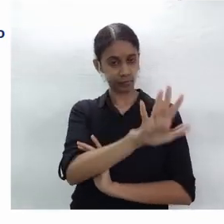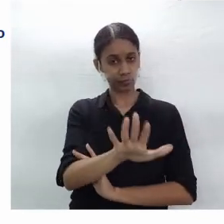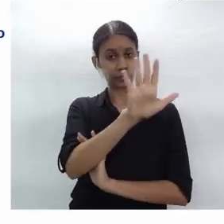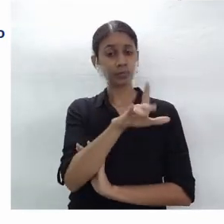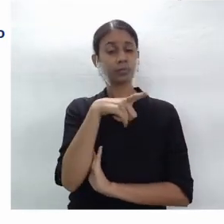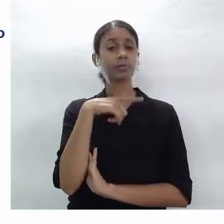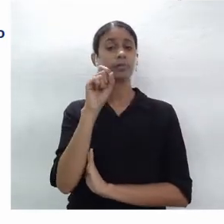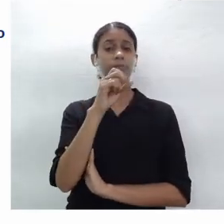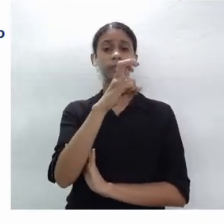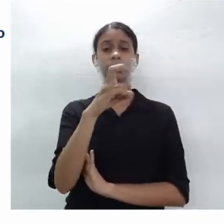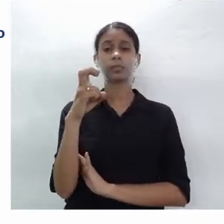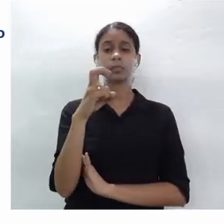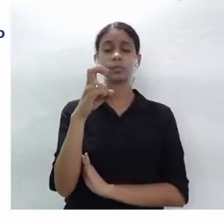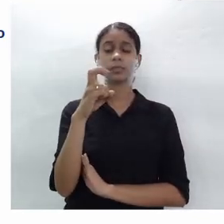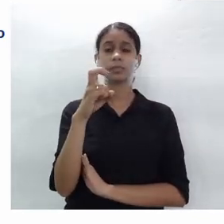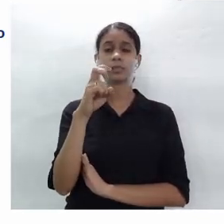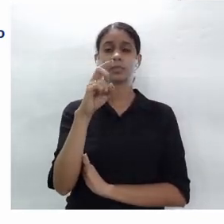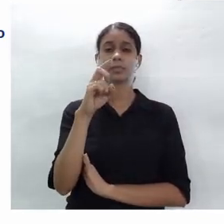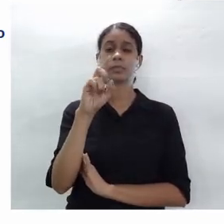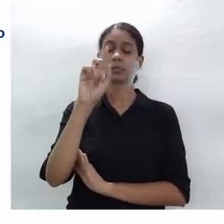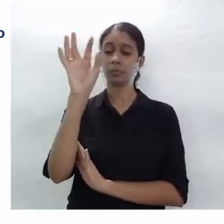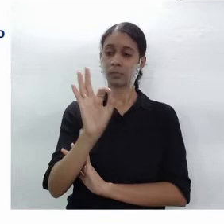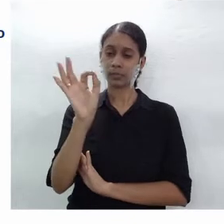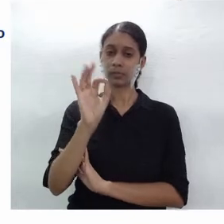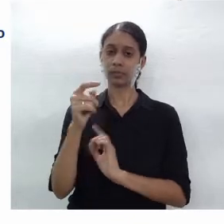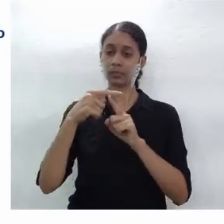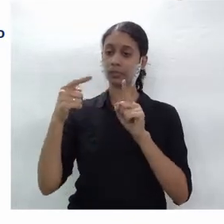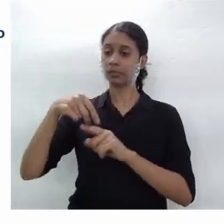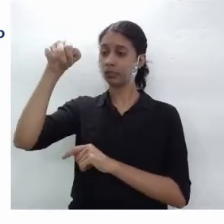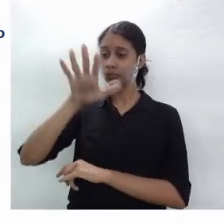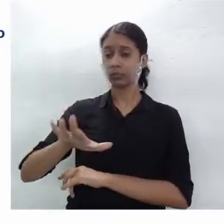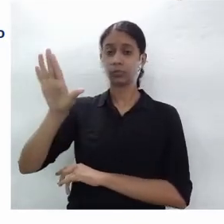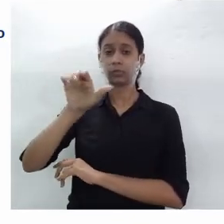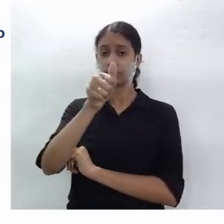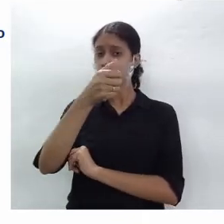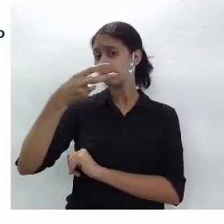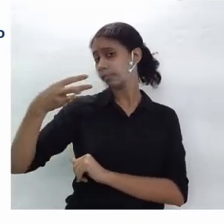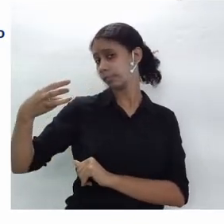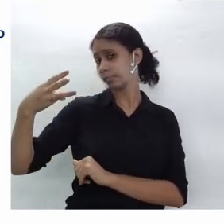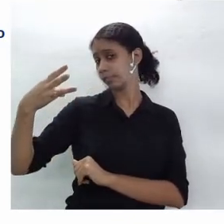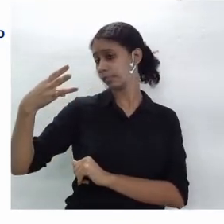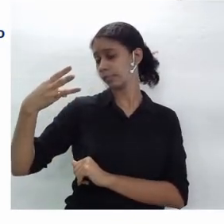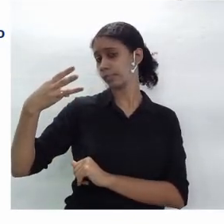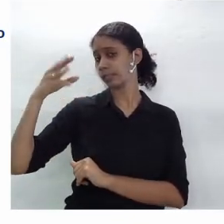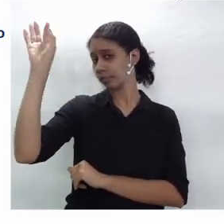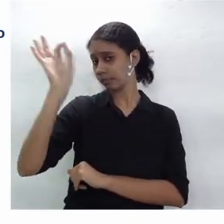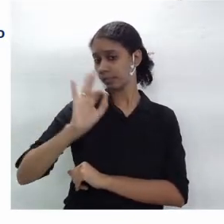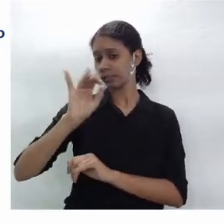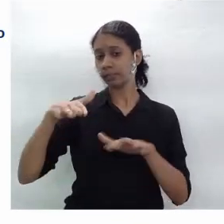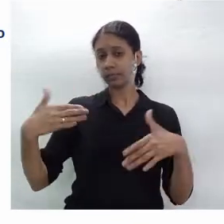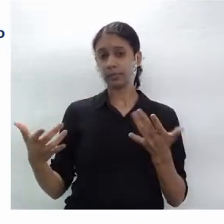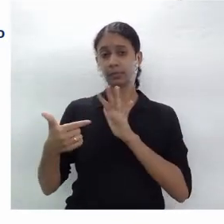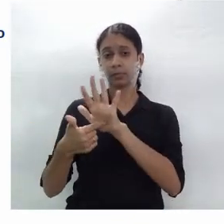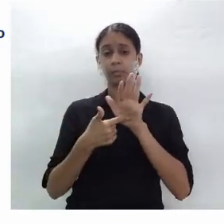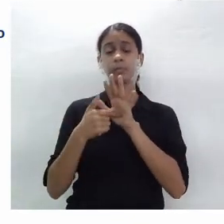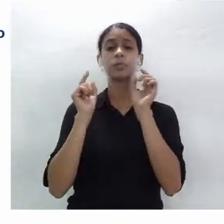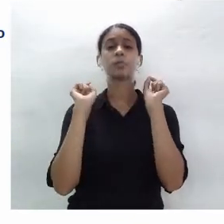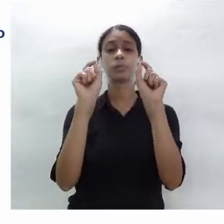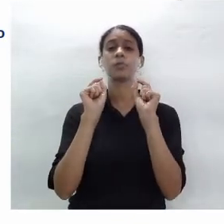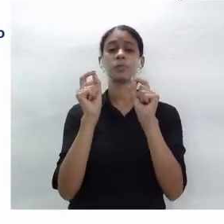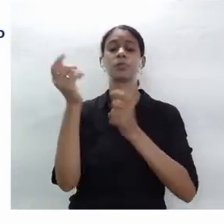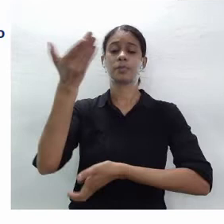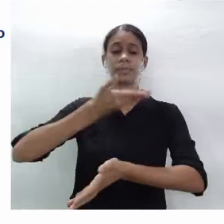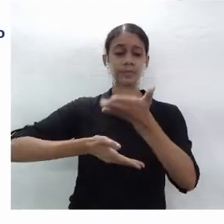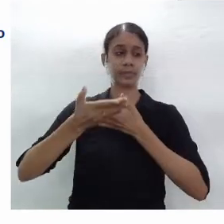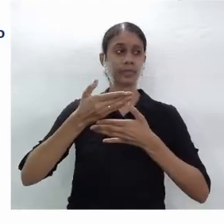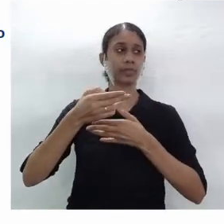economia brasileira a produção de riqueza, enquanto o Nordeste apenas 13%. Então isso caracteriza aí a relação do